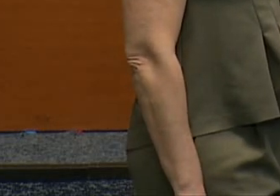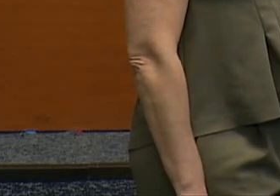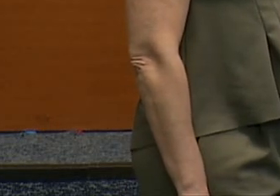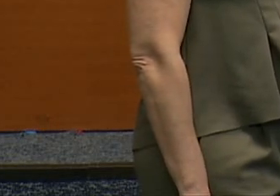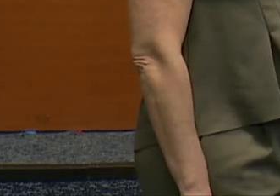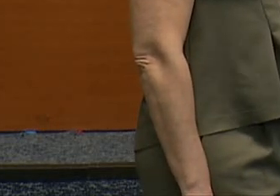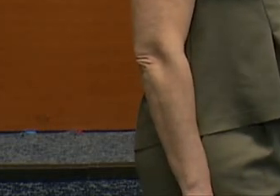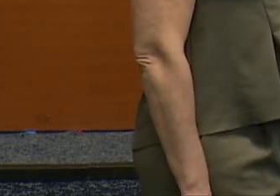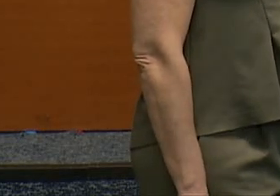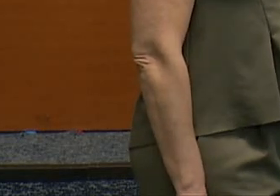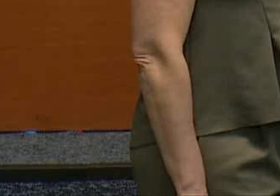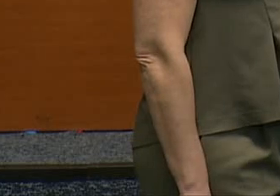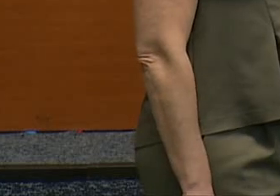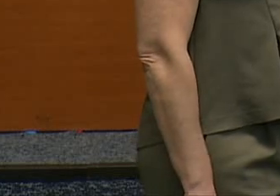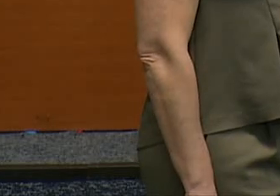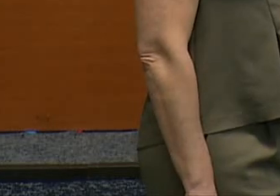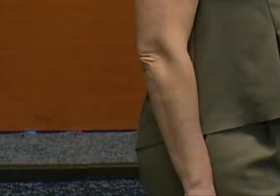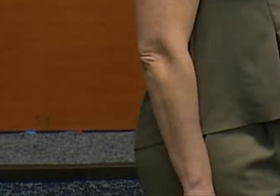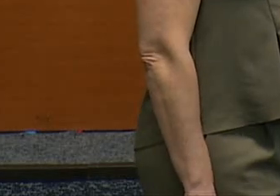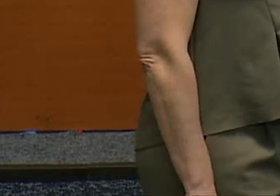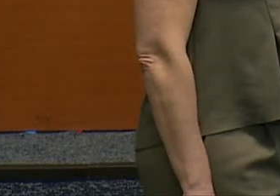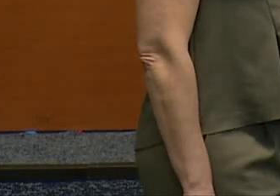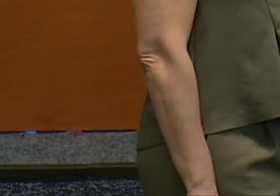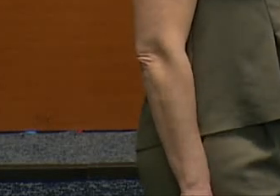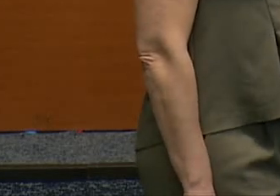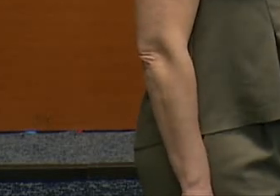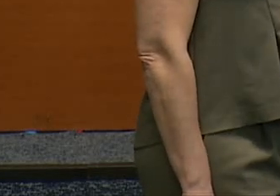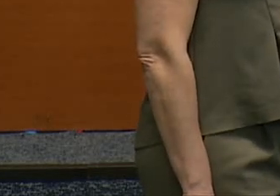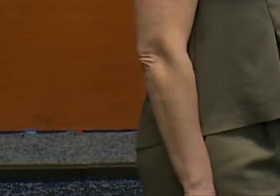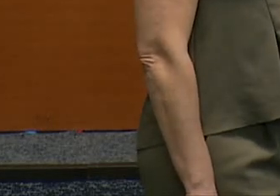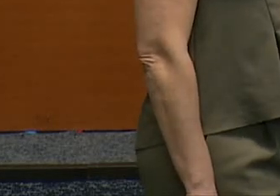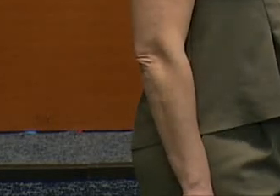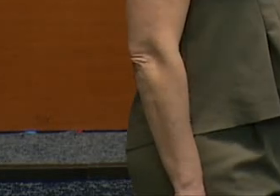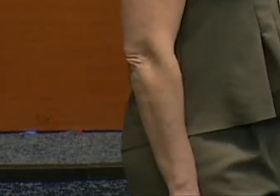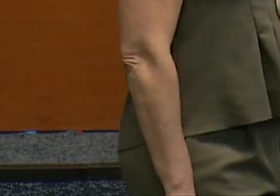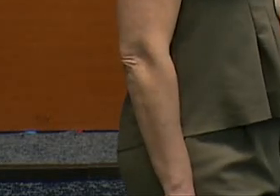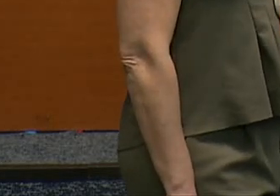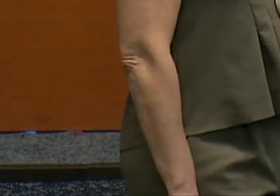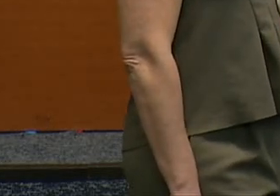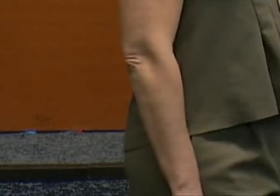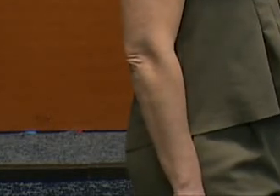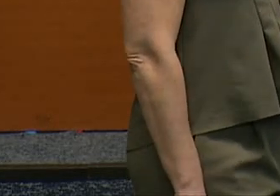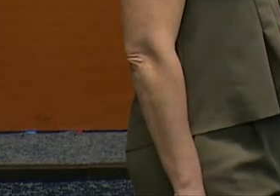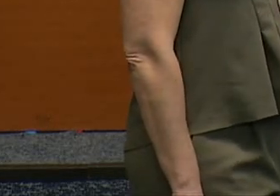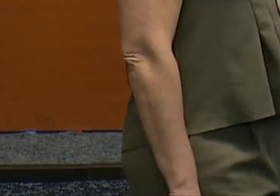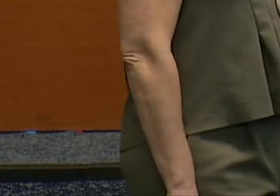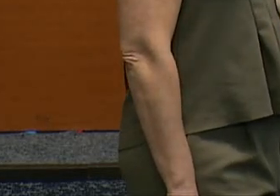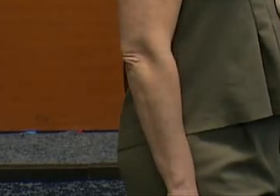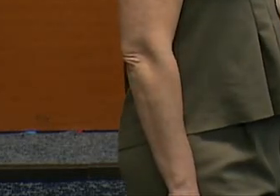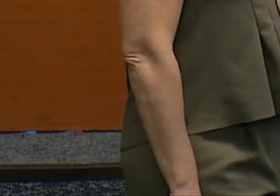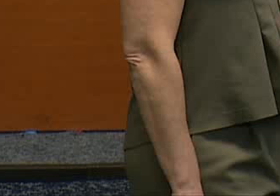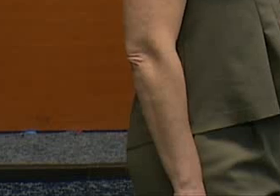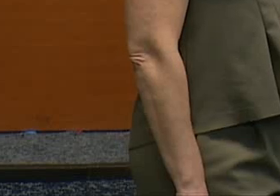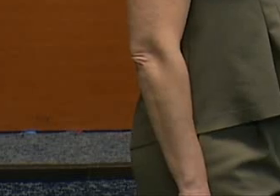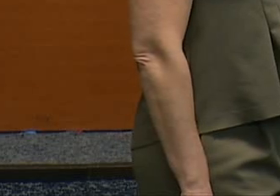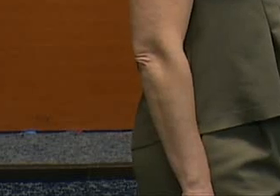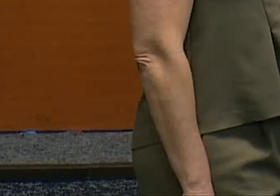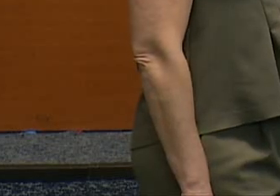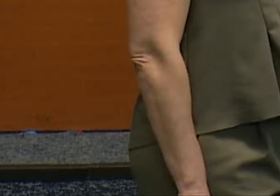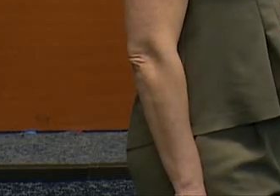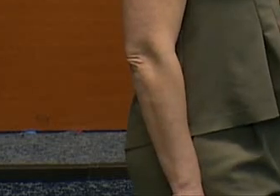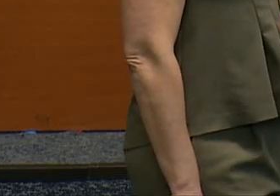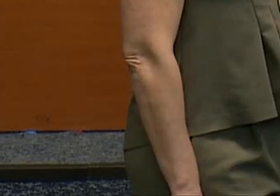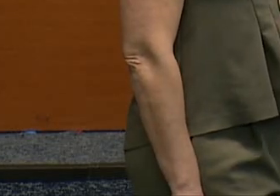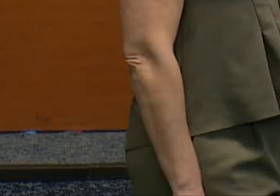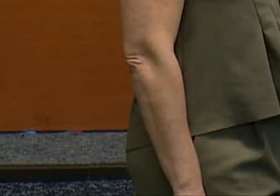quem me ensinou, ela e a Mila, não vamos esquecer a Maria Emília, outra fonoaudióloga, que me ensinou a ler audiometria. Quem me ensinou